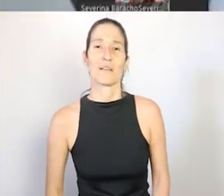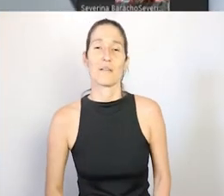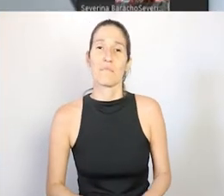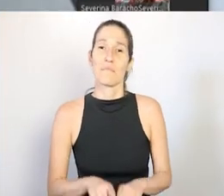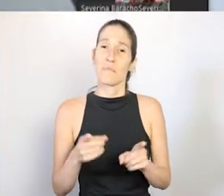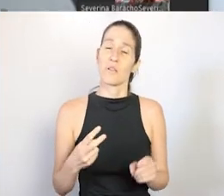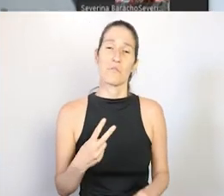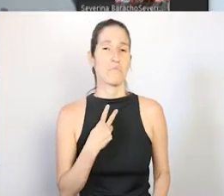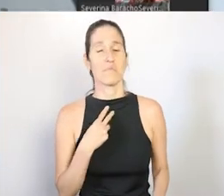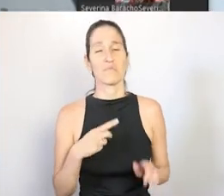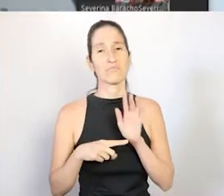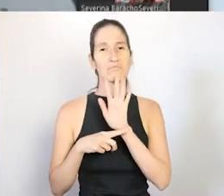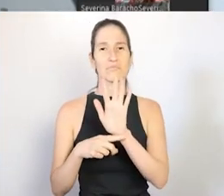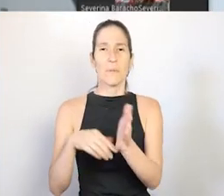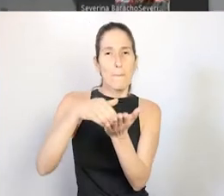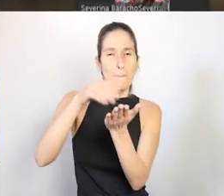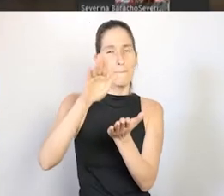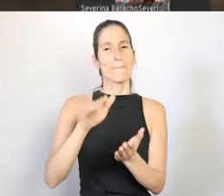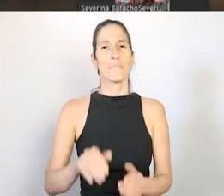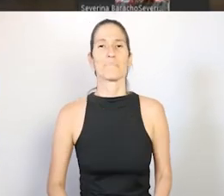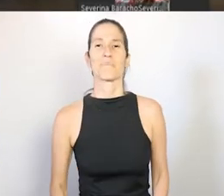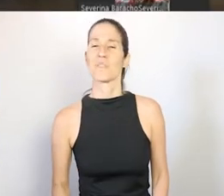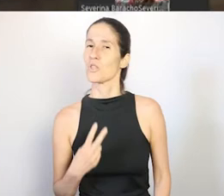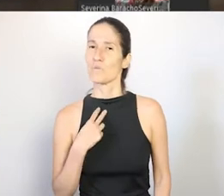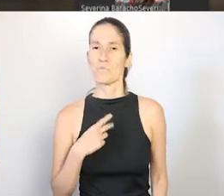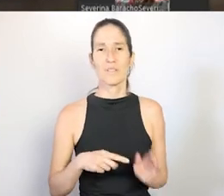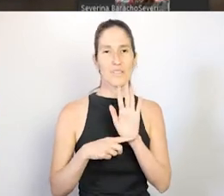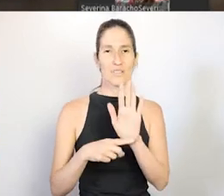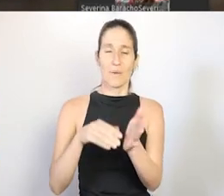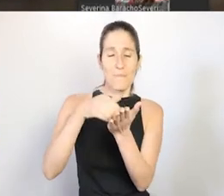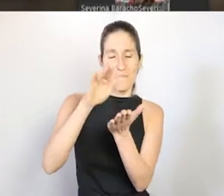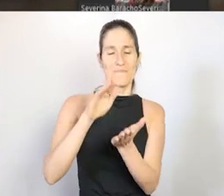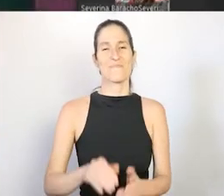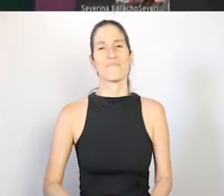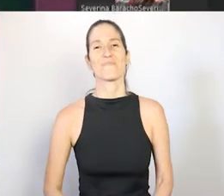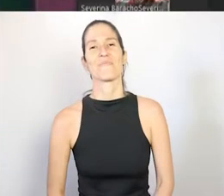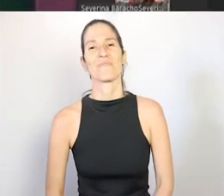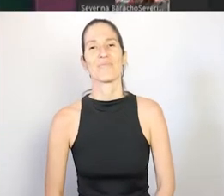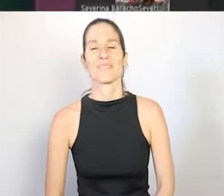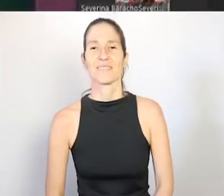contribuir, saia, né? Se não pode contribuir, saia.